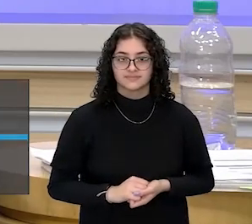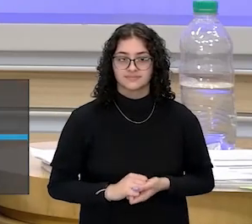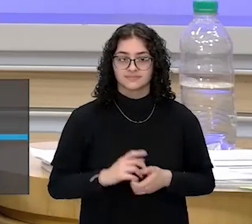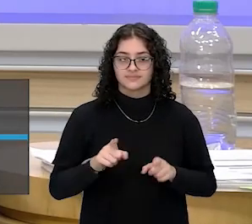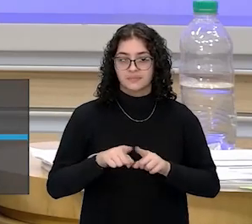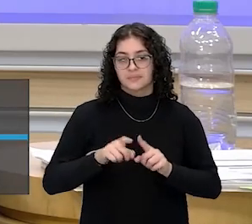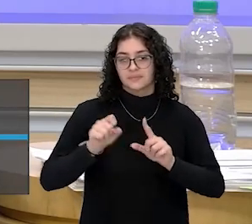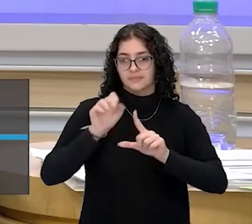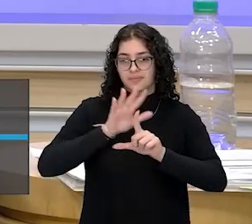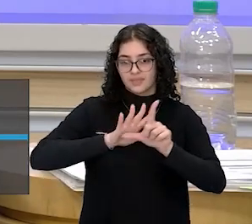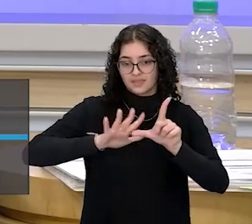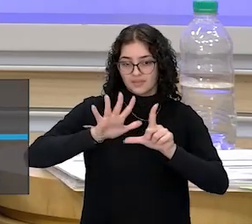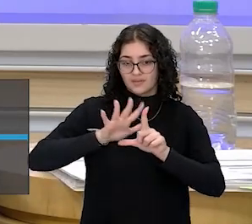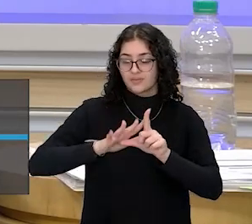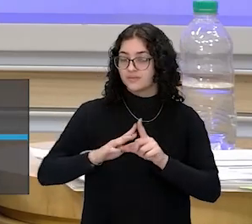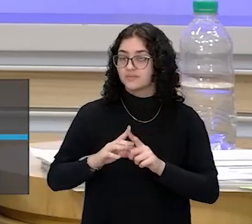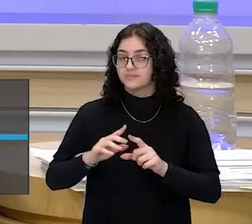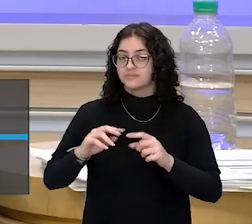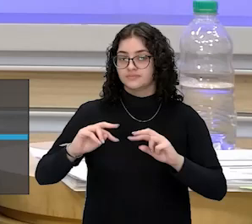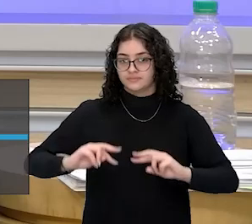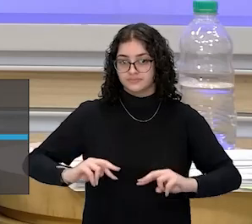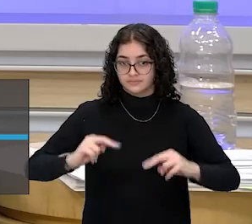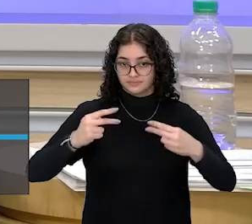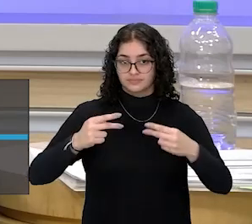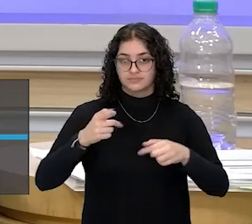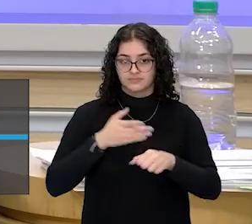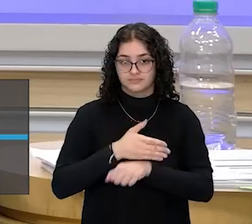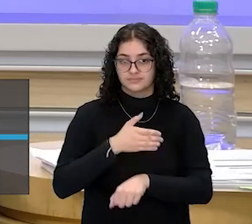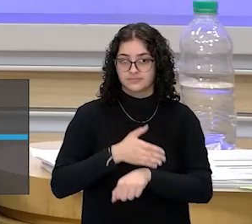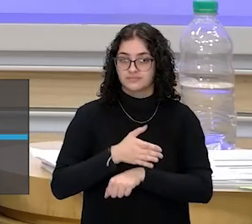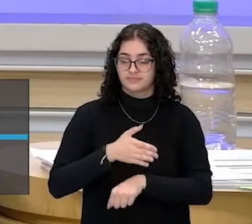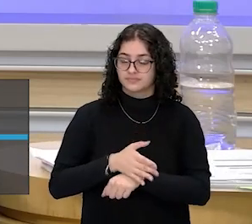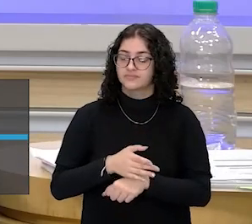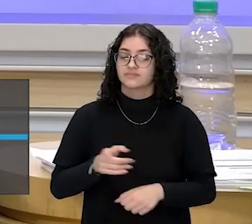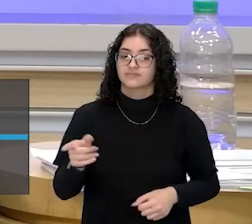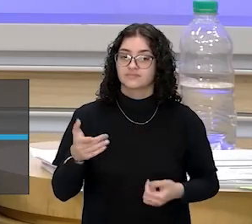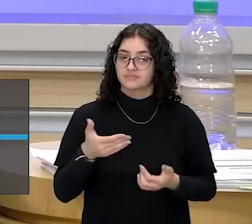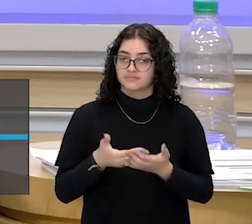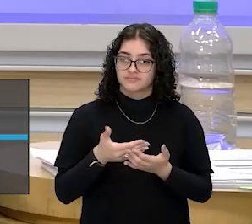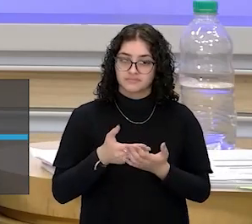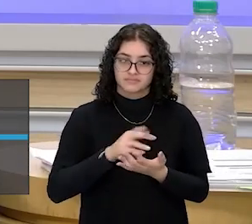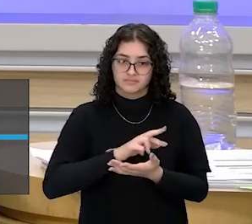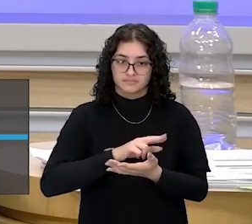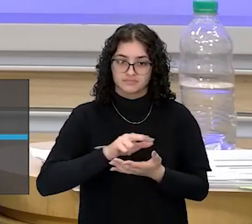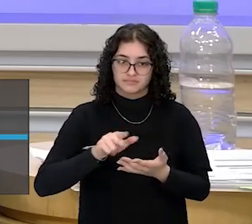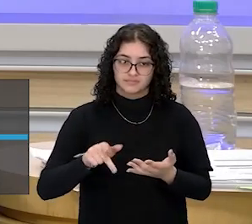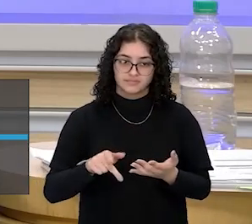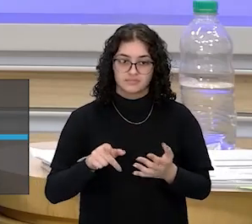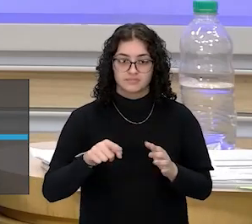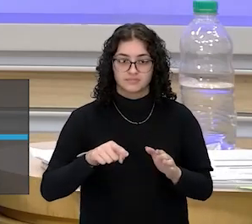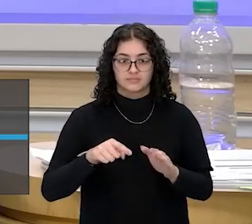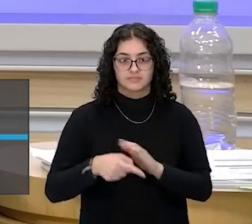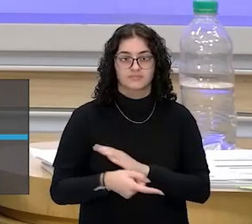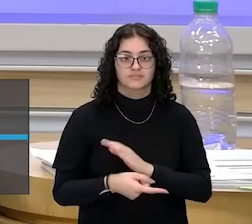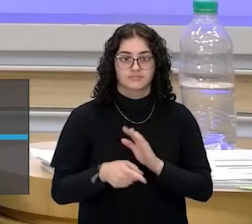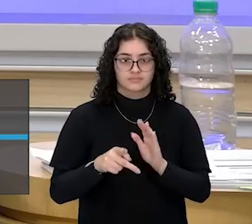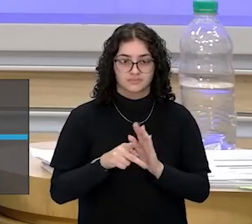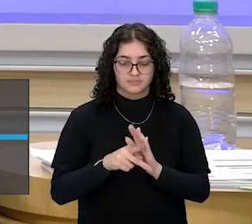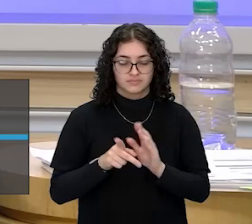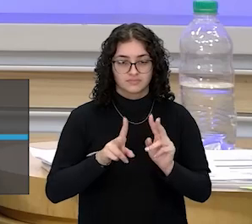QR Code, tá certo? E o link para vocês acessarem. Então, aulas diferenciadas de